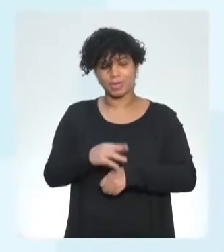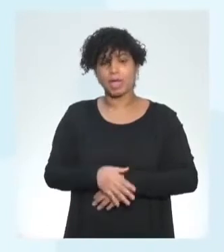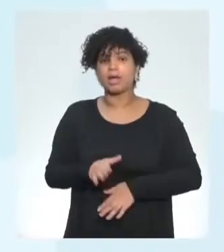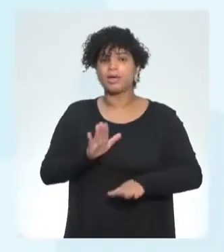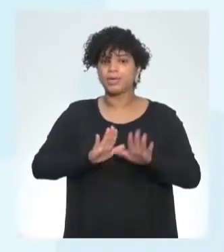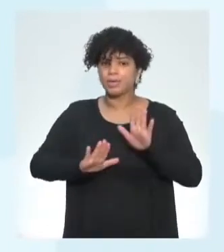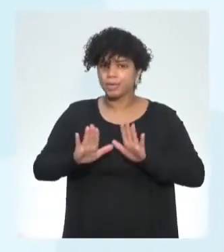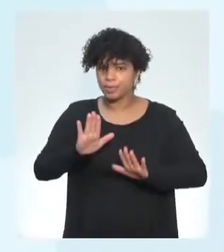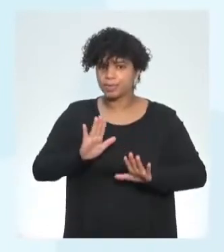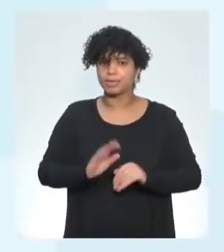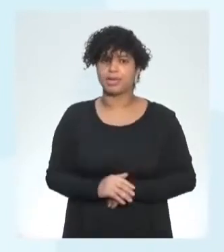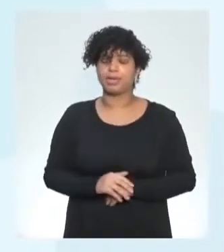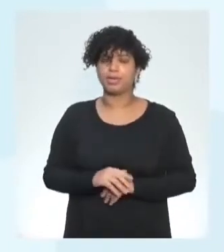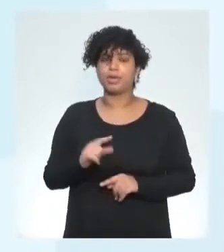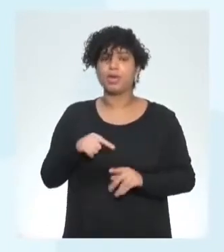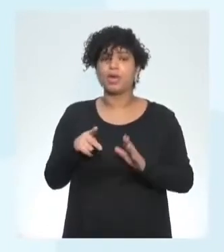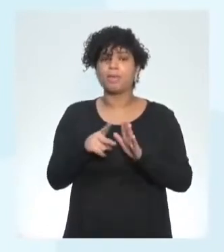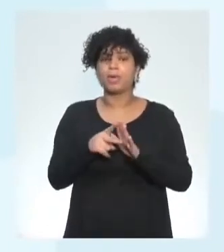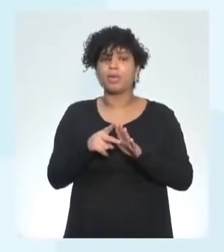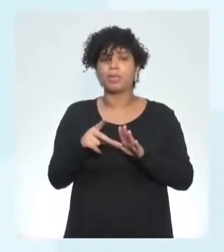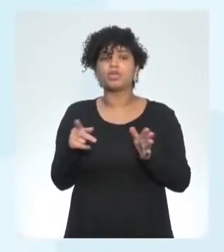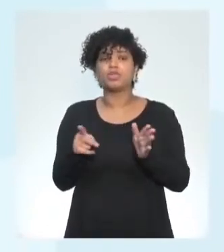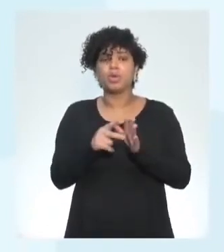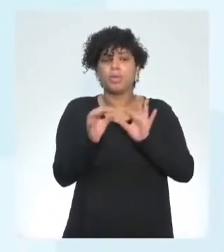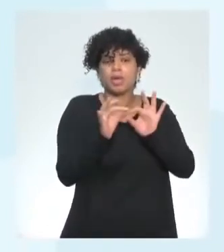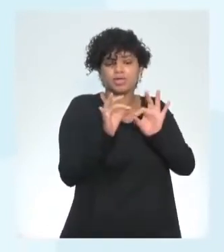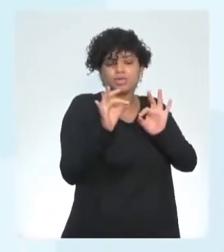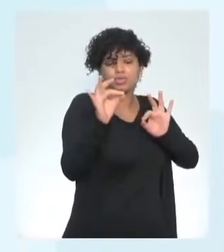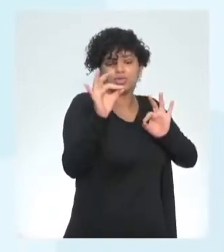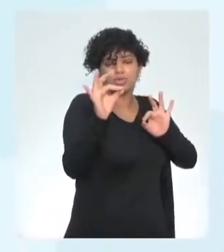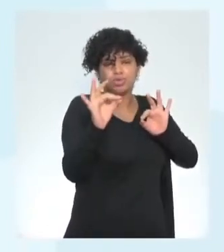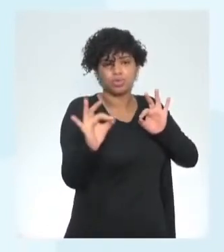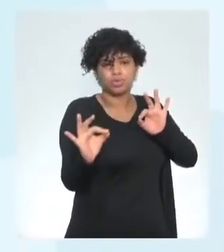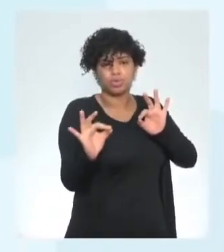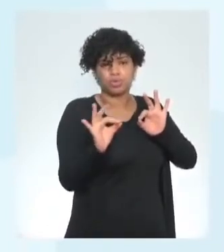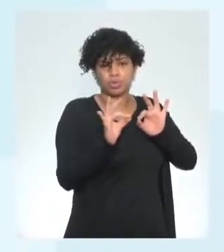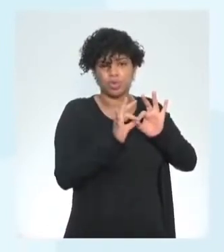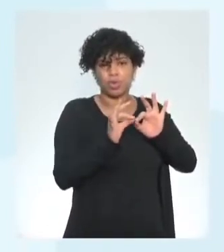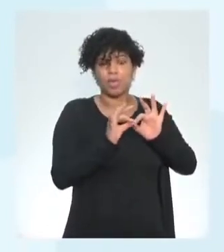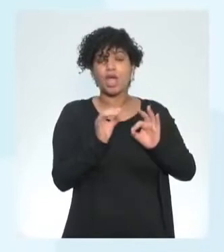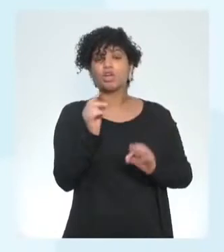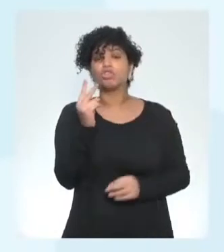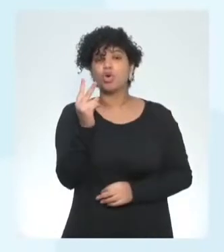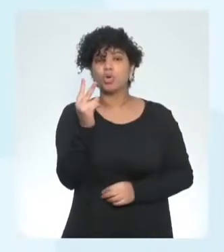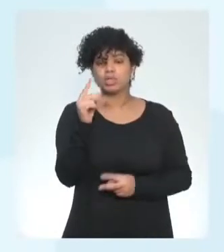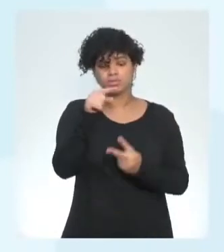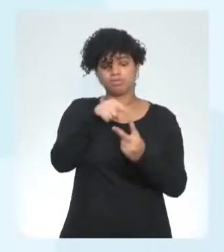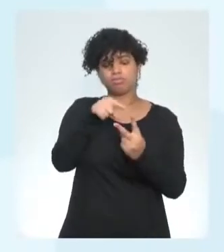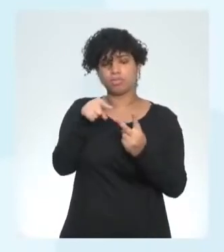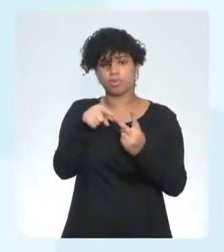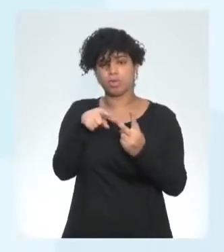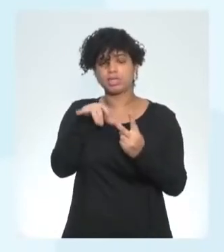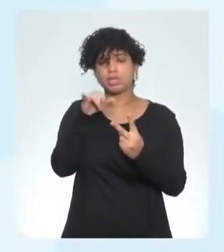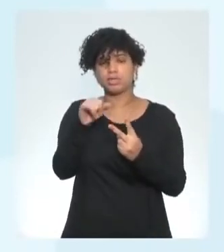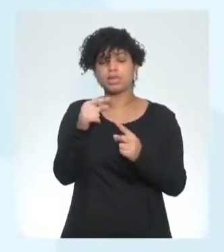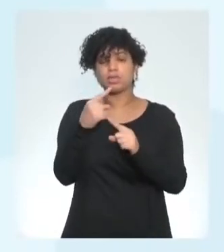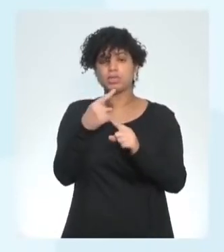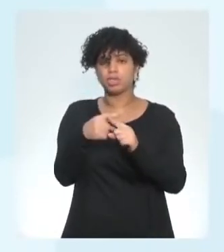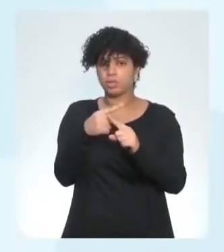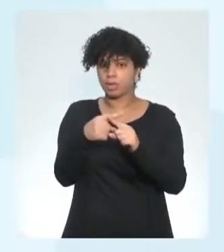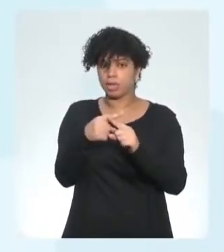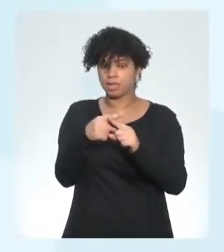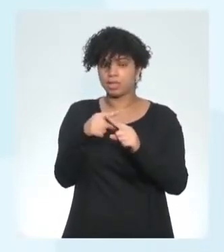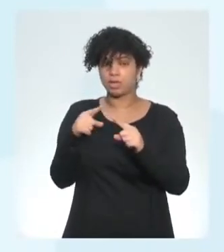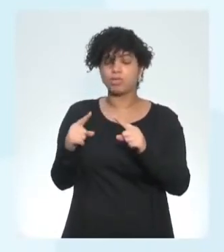cuidado, gente, ó, isso aqui é um binômio, não é mesmo? Ó, tem 2 termos. Quando vocês forem fazer multiplicação em cruz, tem que